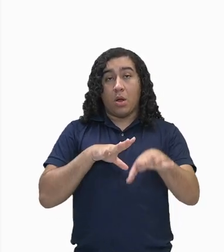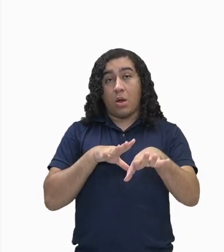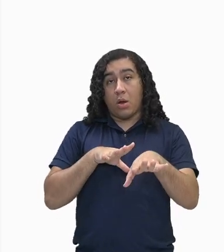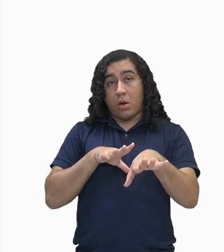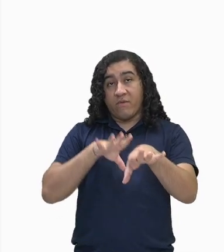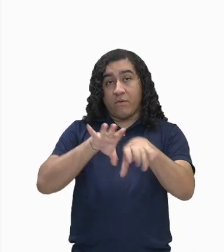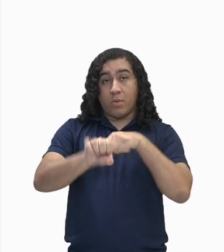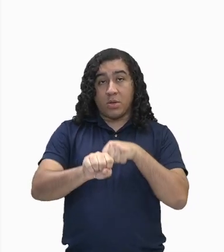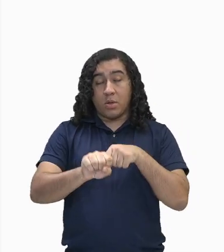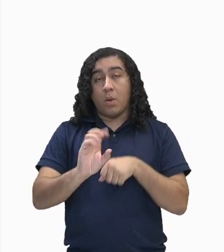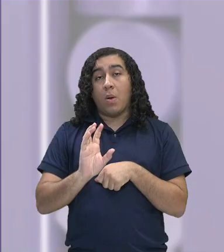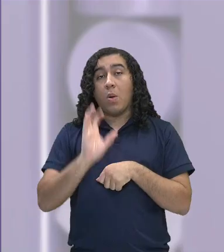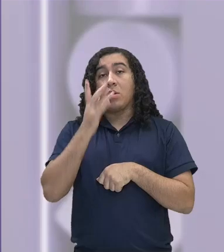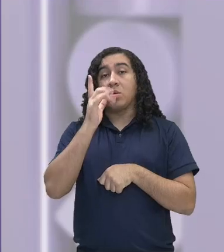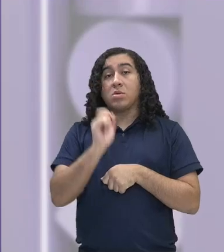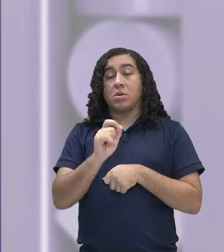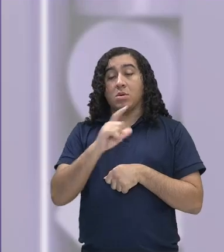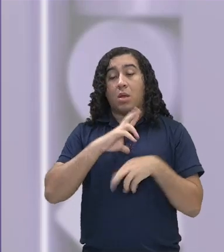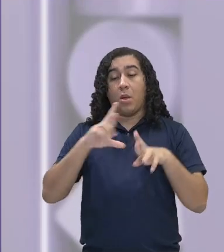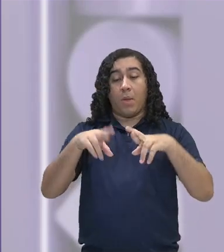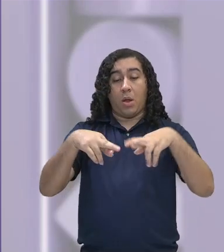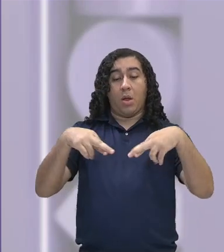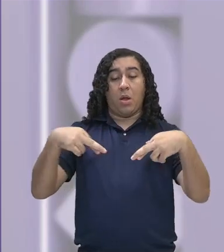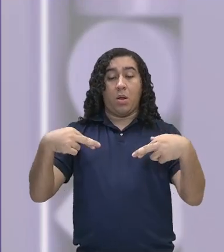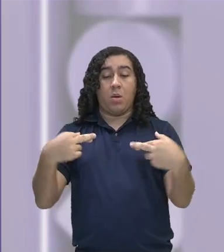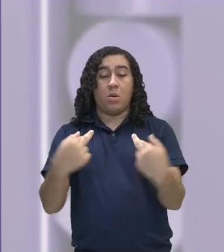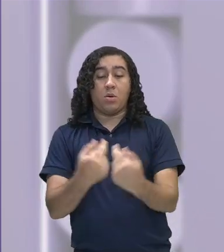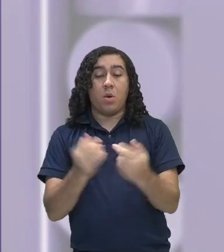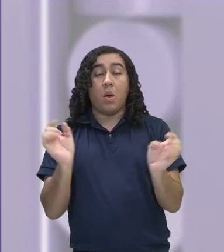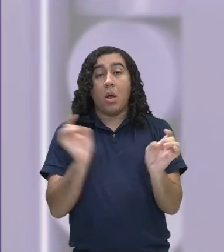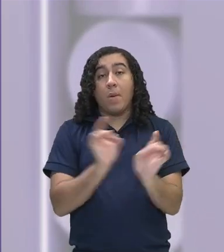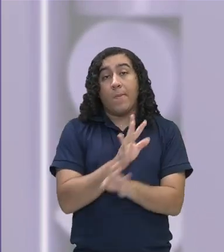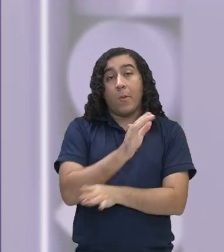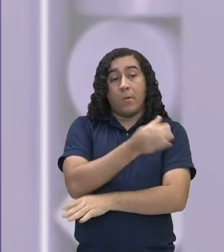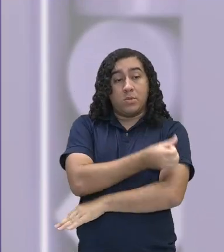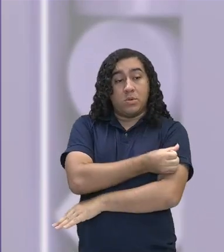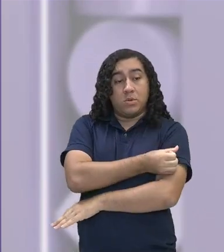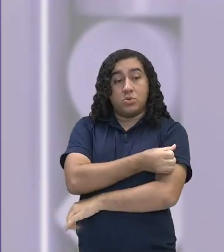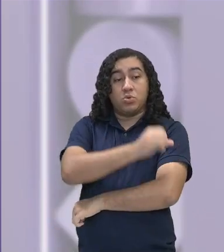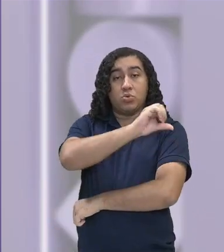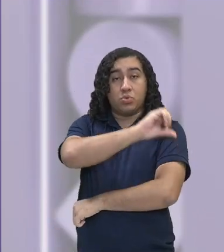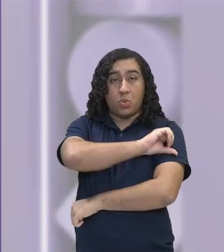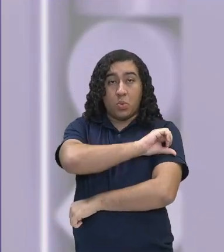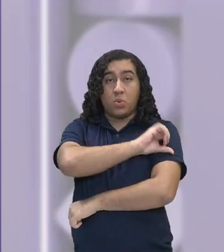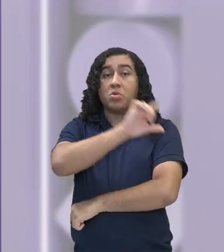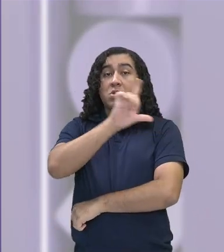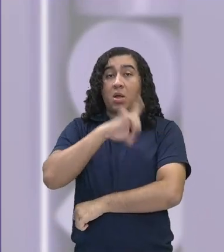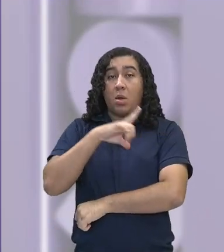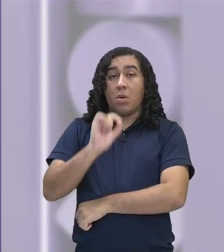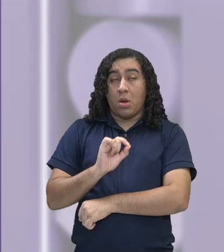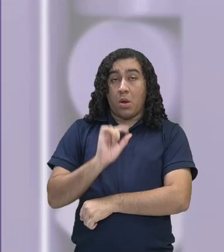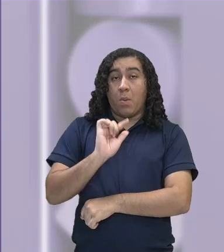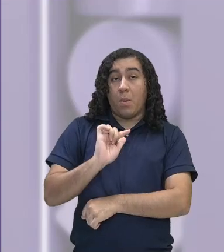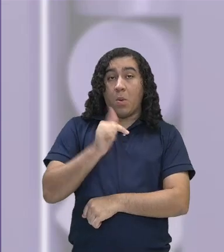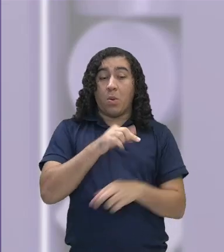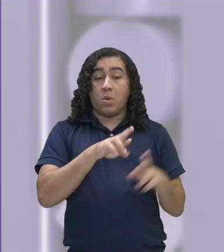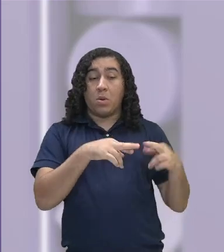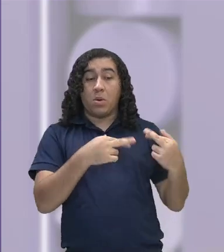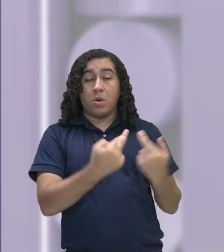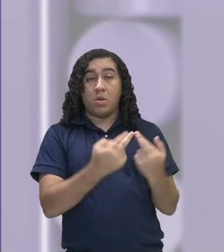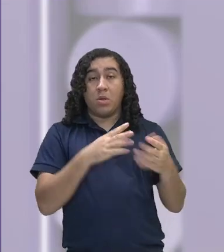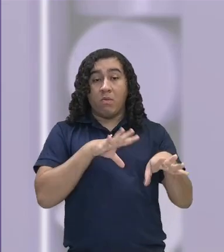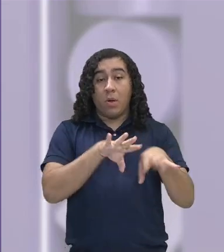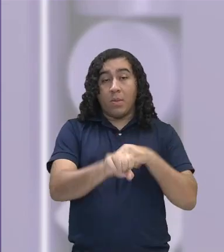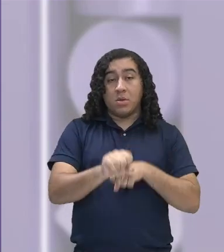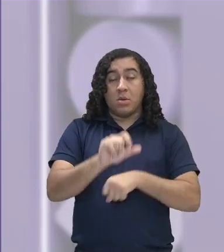de colação de grau. Terminamos o ensino fundamental, tem um rito. Terminamos o ensino médio, tem uma formatura,